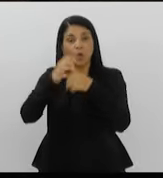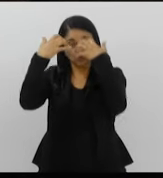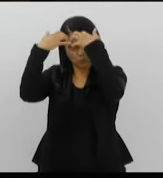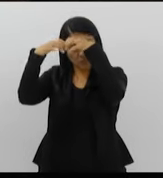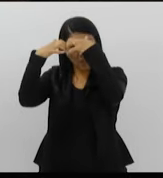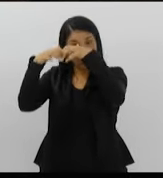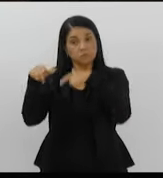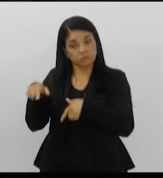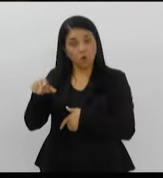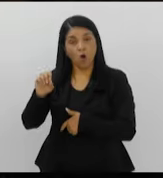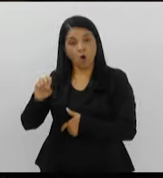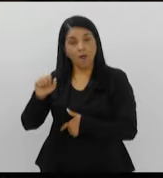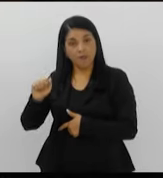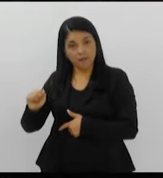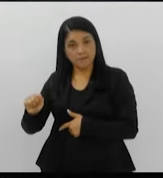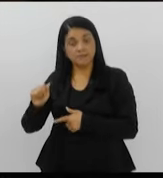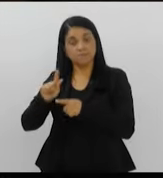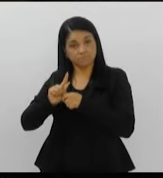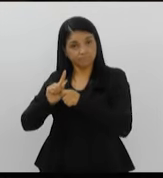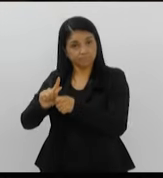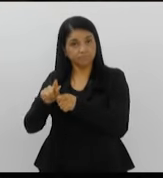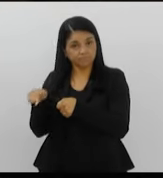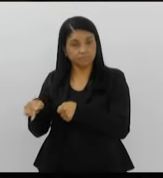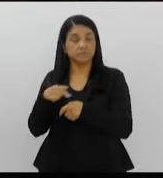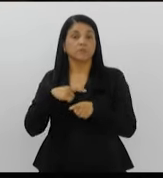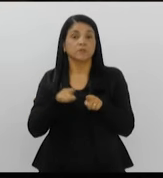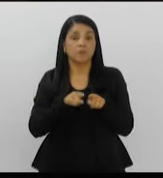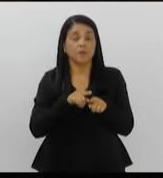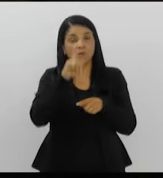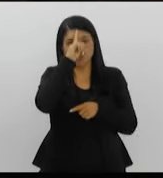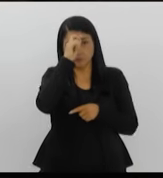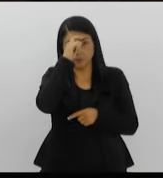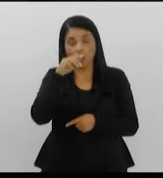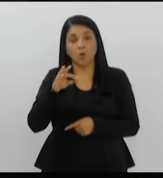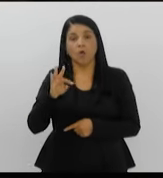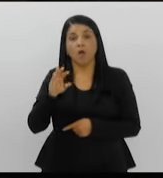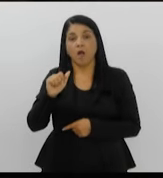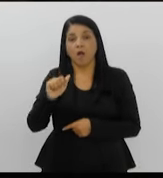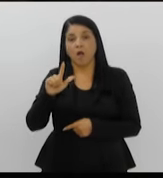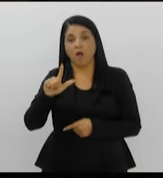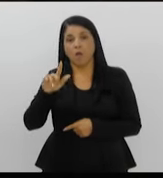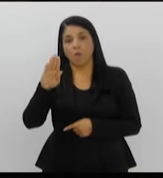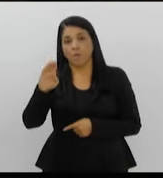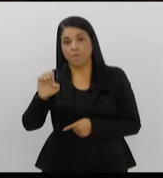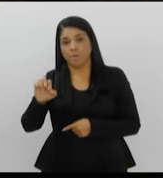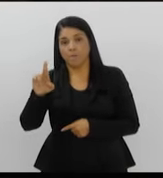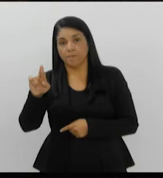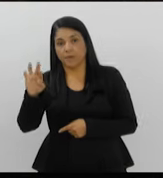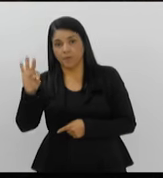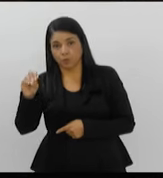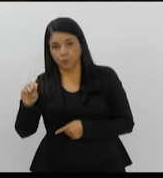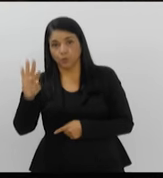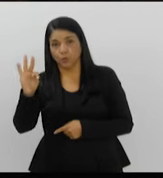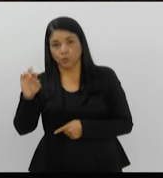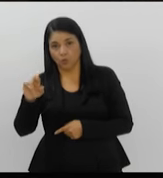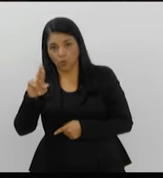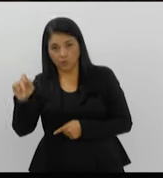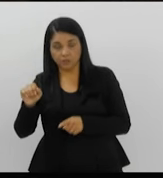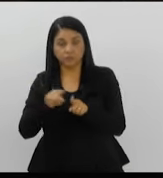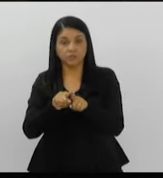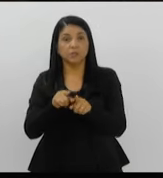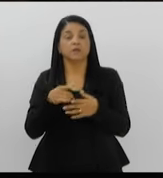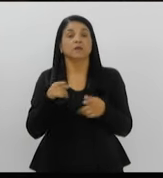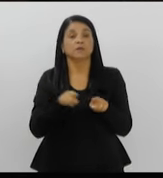OS, como o Hospital Alberto Torres, que também é gerido por OS, como o Hospital Estadual da Criança, que também é gerido por OS, como o